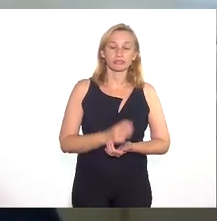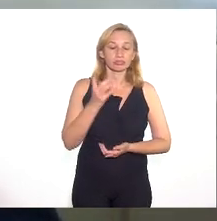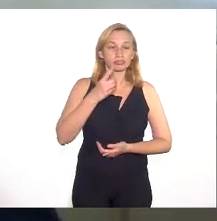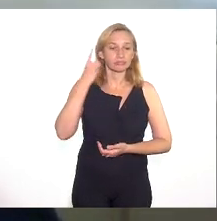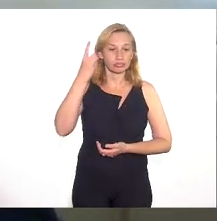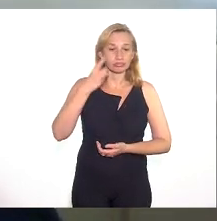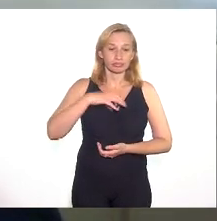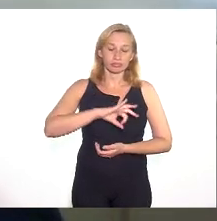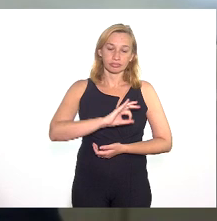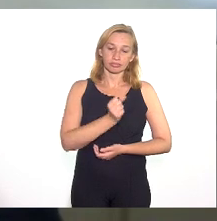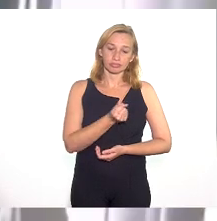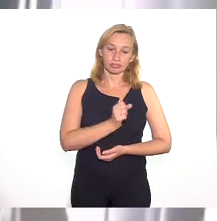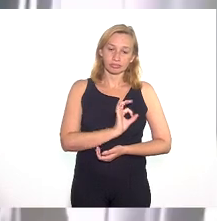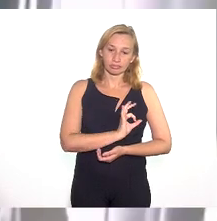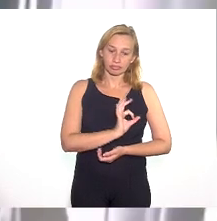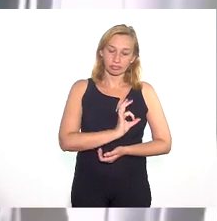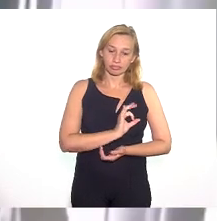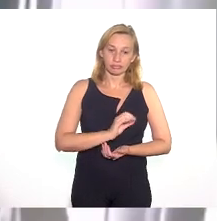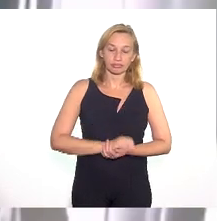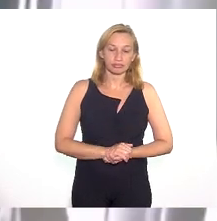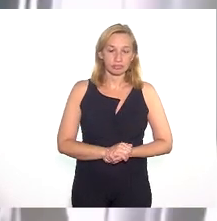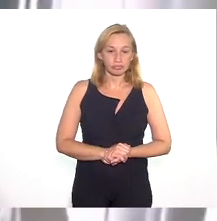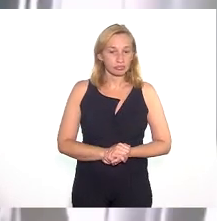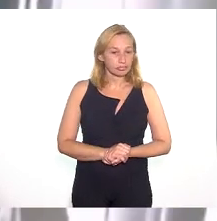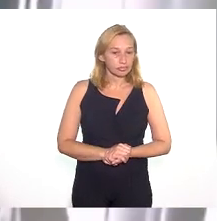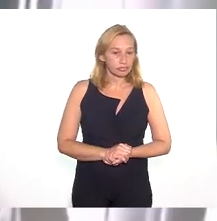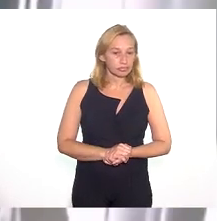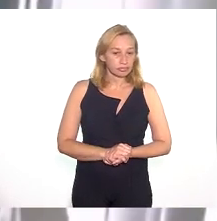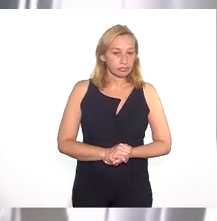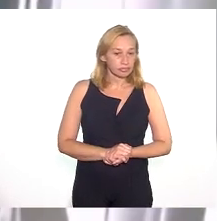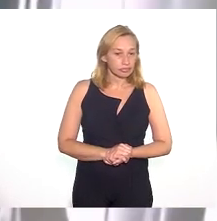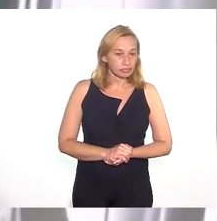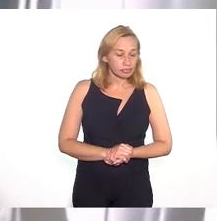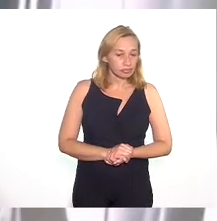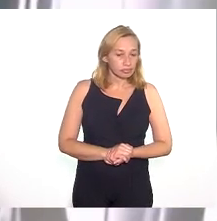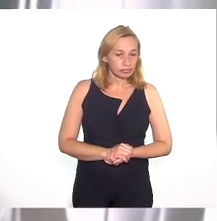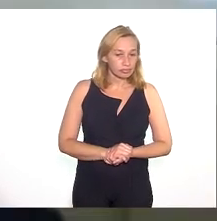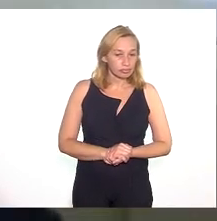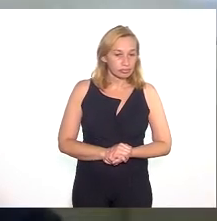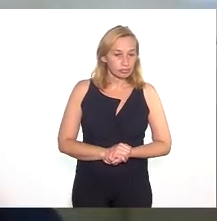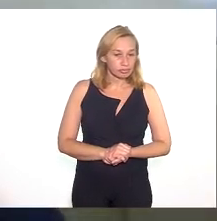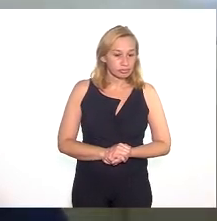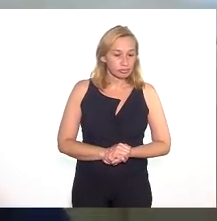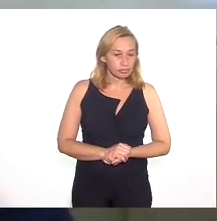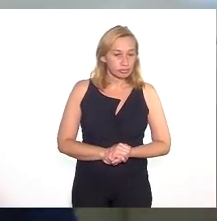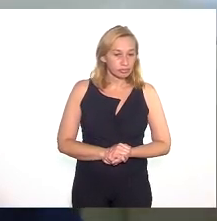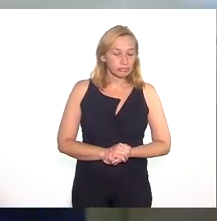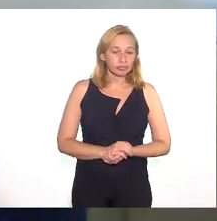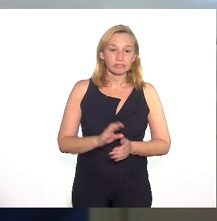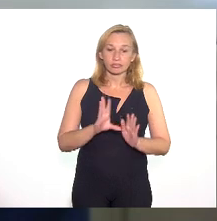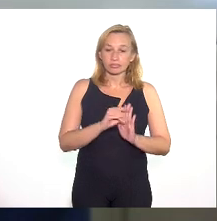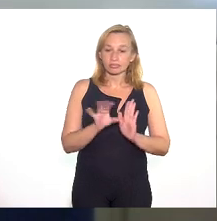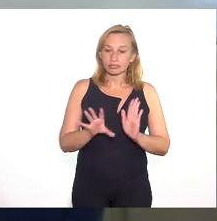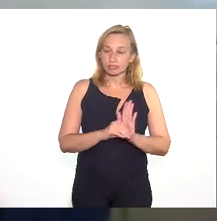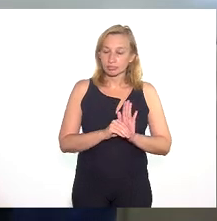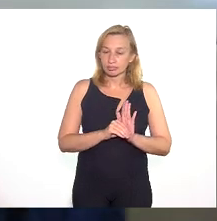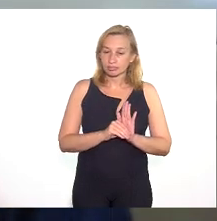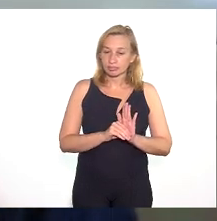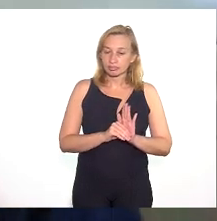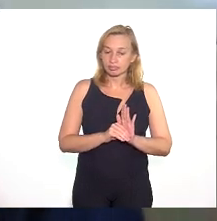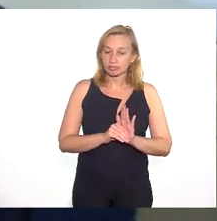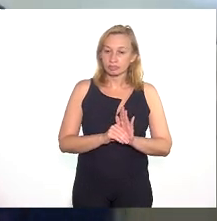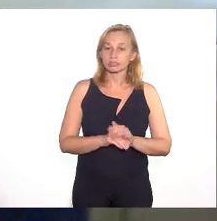Marta Rocha, quer seja de não ter sido e não ter ido para a reserva função